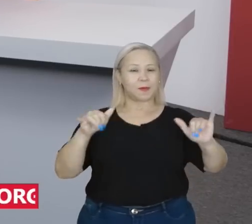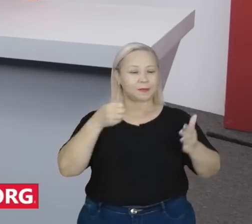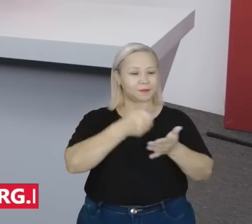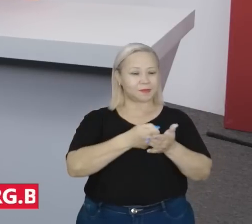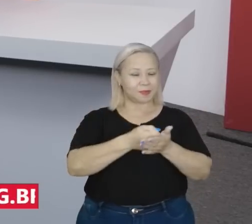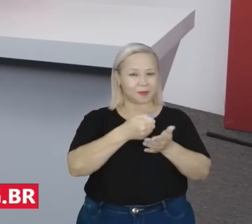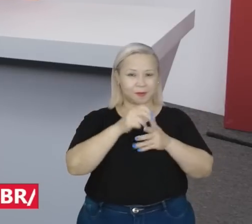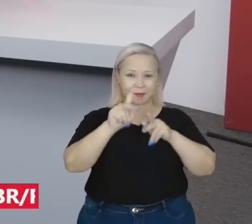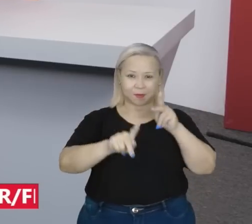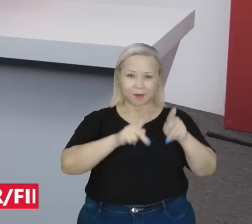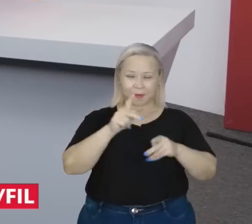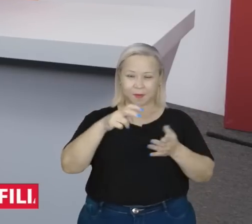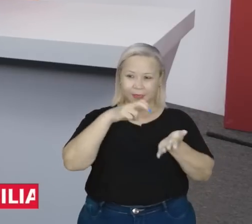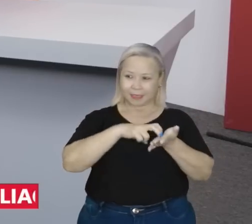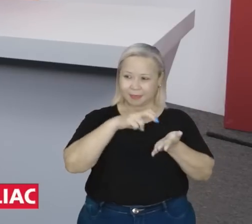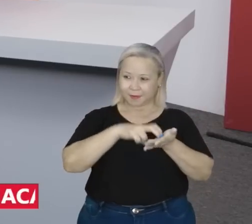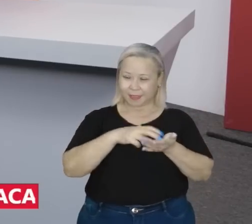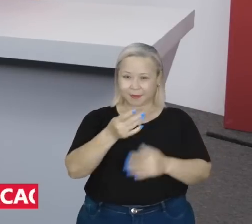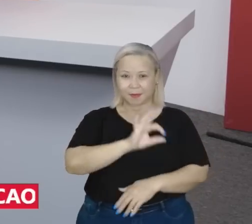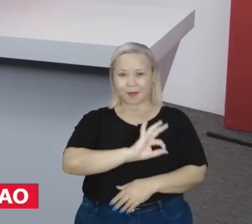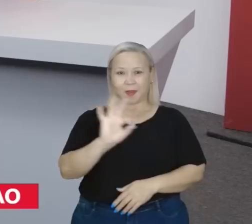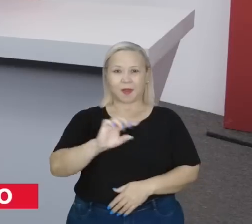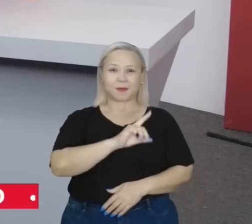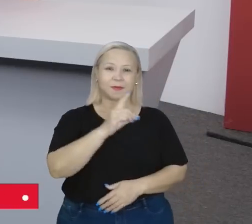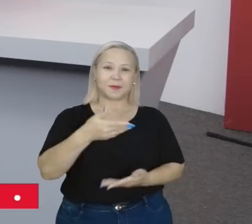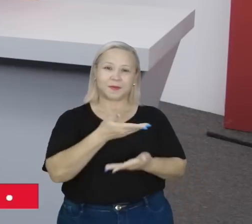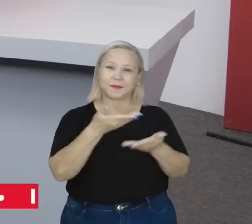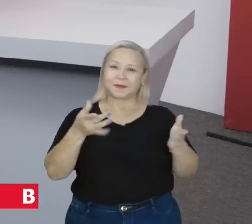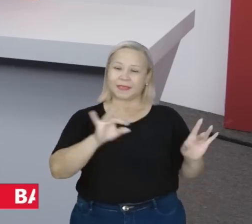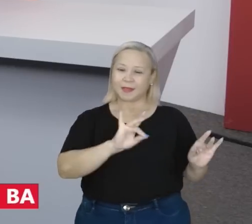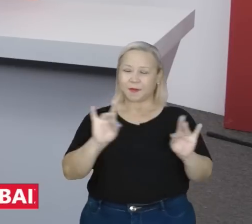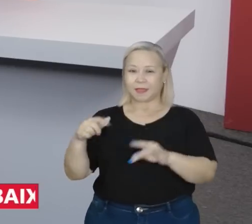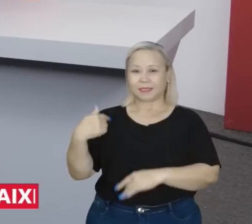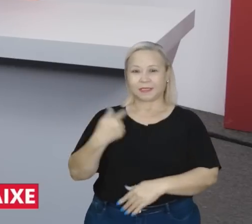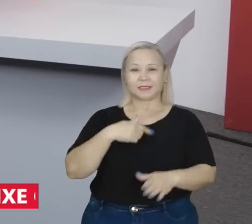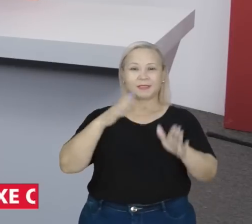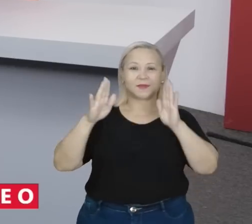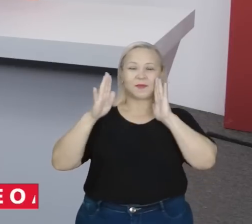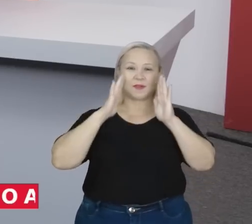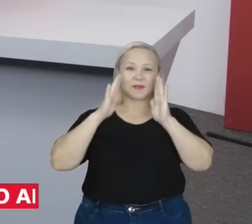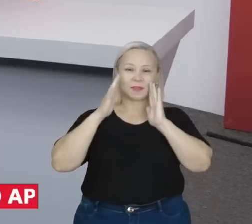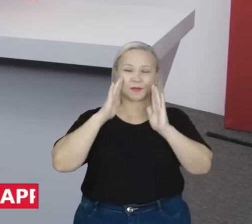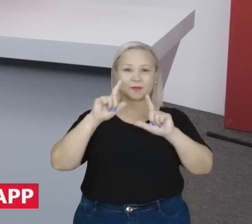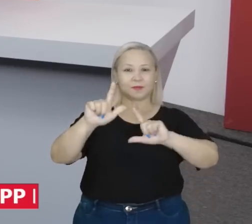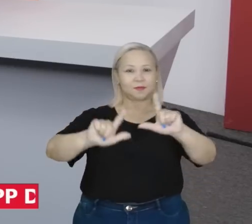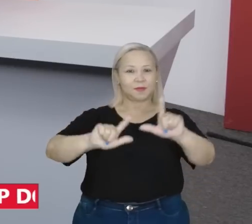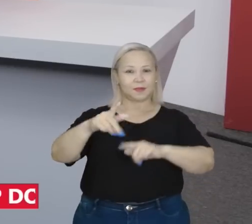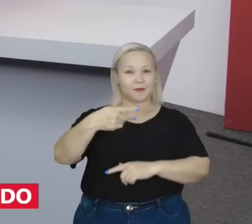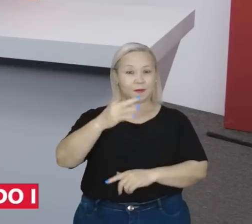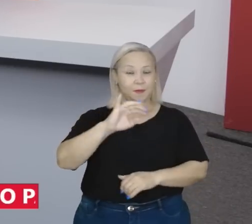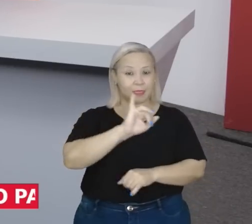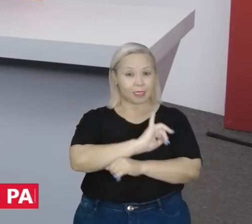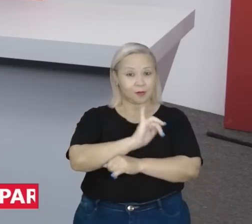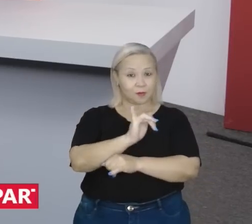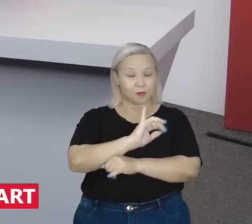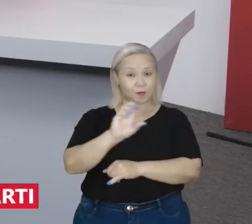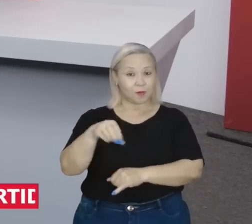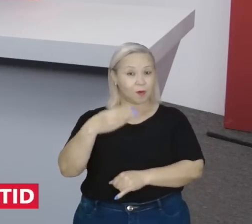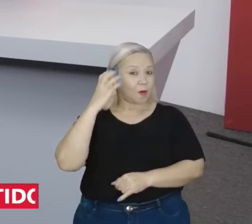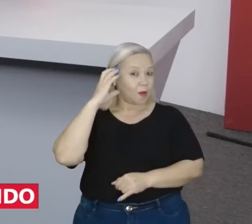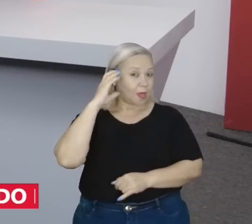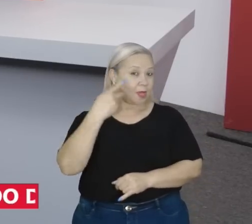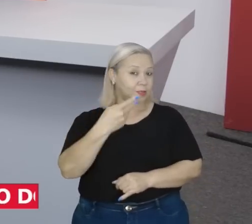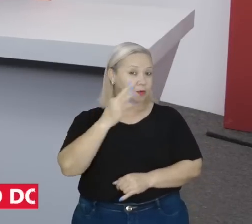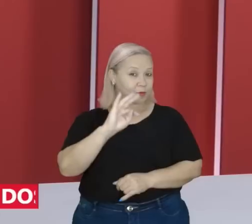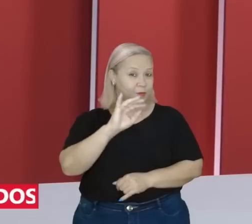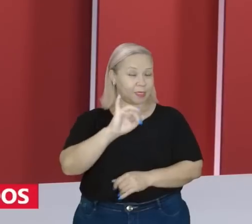luta popular na sua manhã. Um ótimo dia para você que acompanha a gente pelo Facebook, pela TV PT no YouTube ou pela Rádio PT